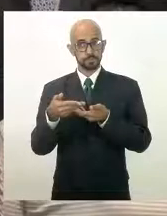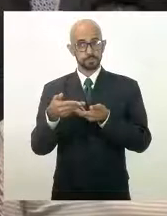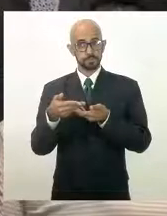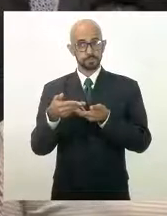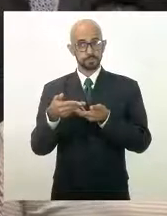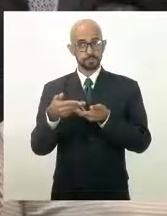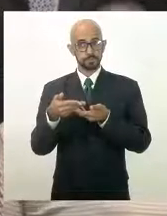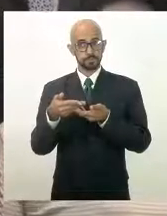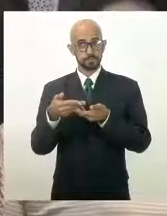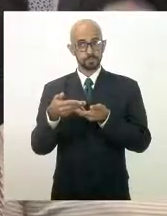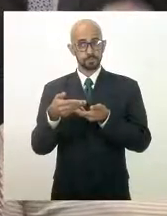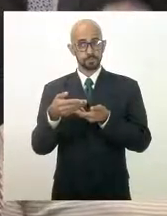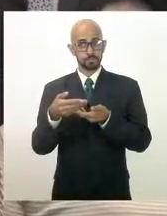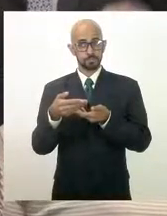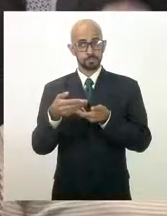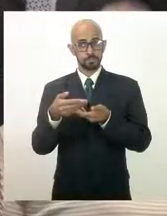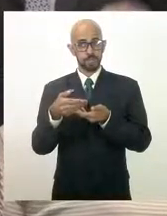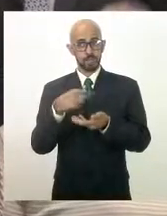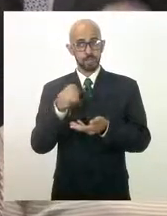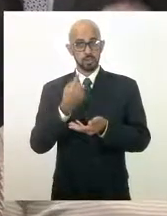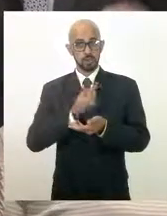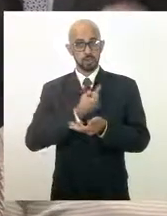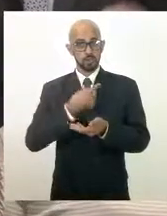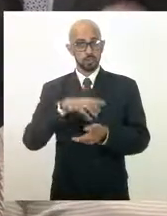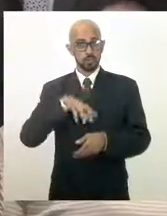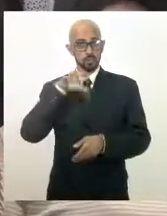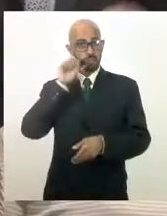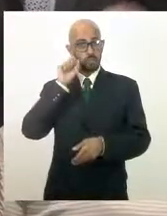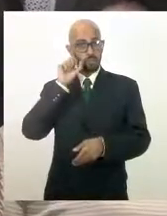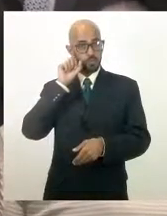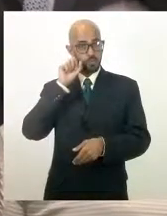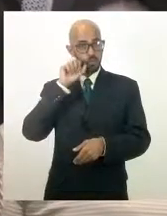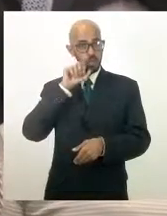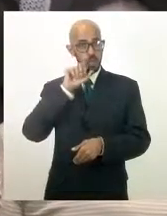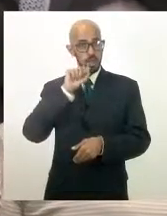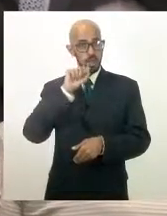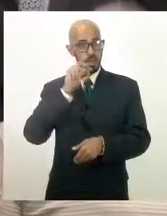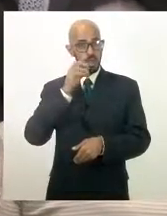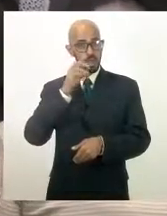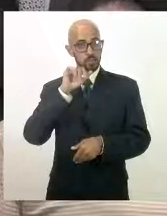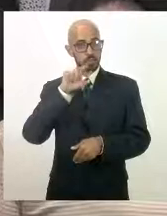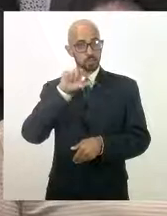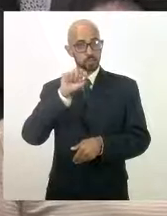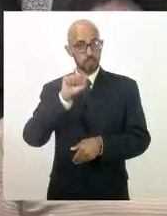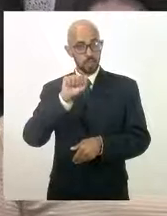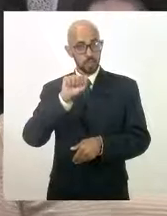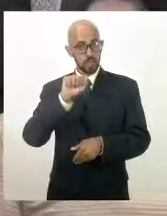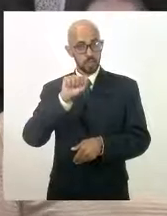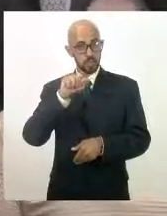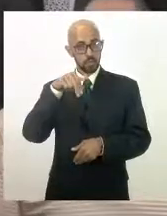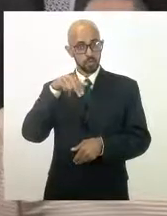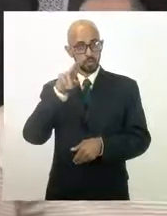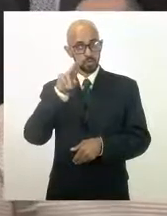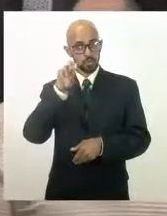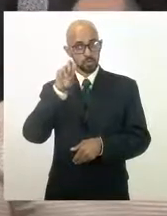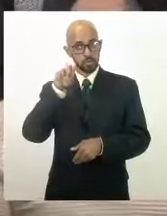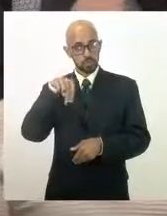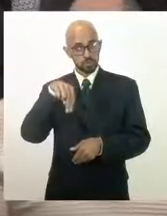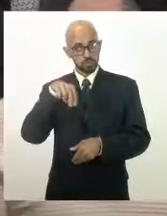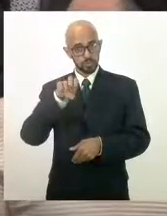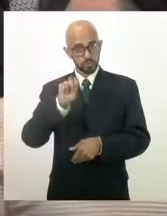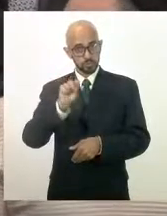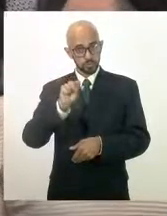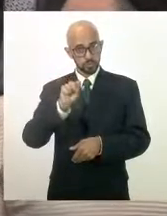para que a gente pudesse ouvir o nosso Átila Nunes. Átila Nunes, que viu as transformações de perto,